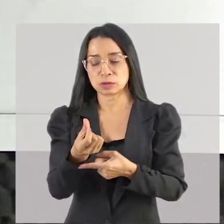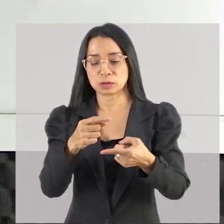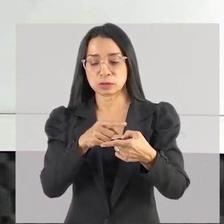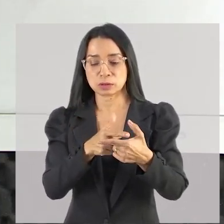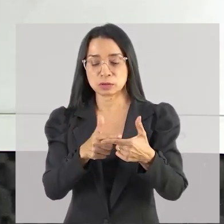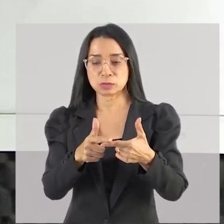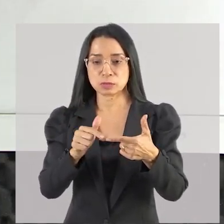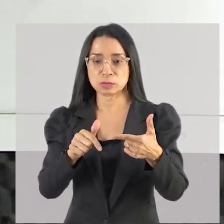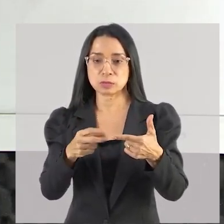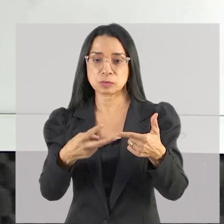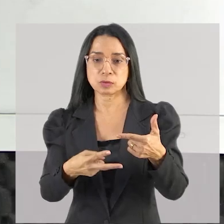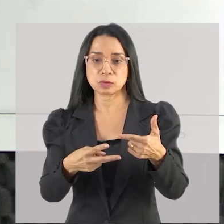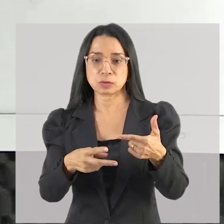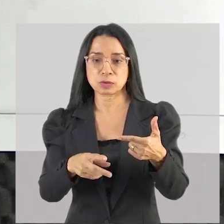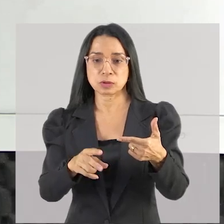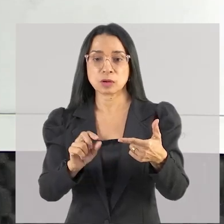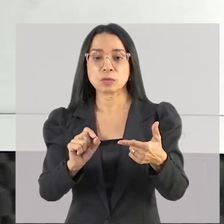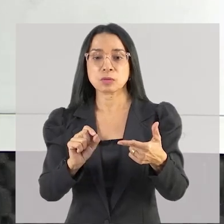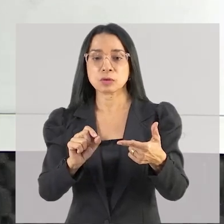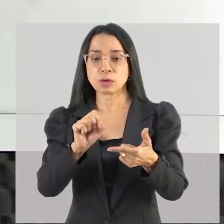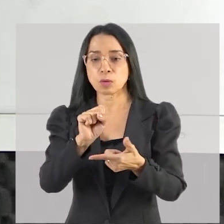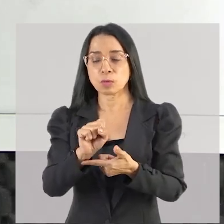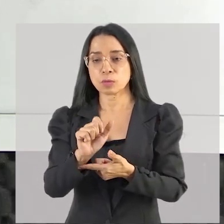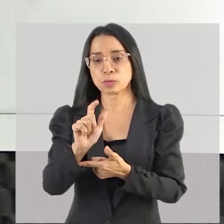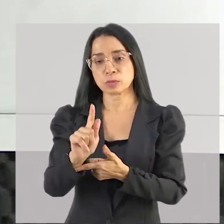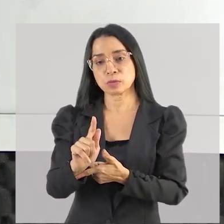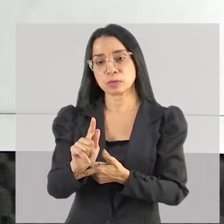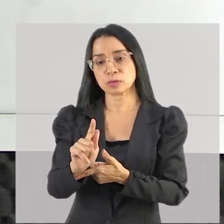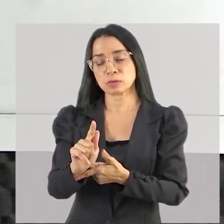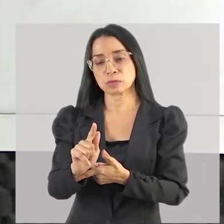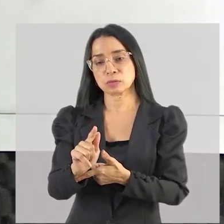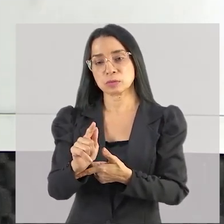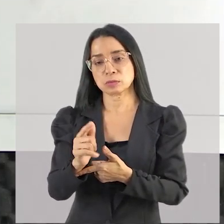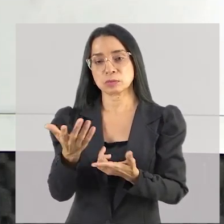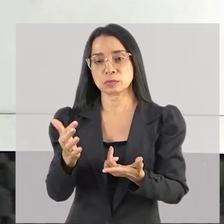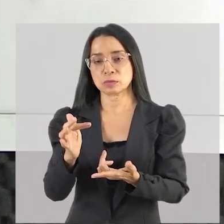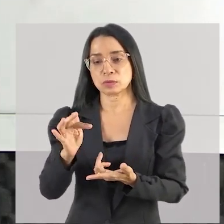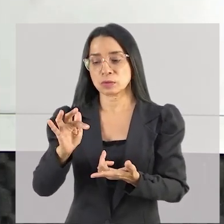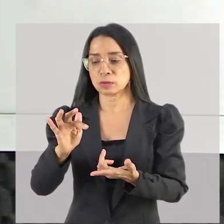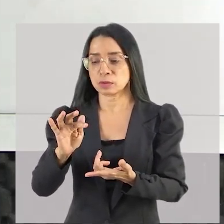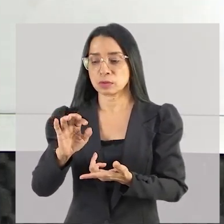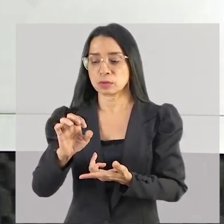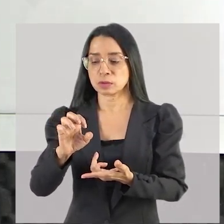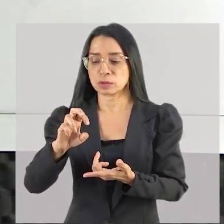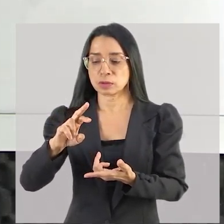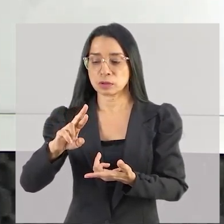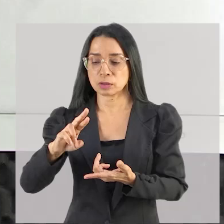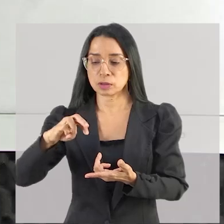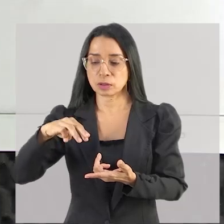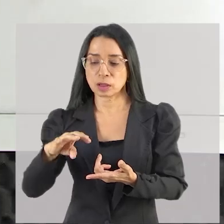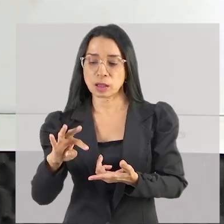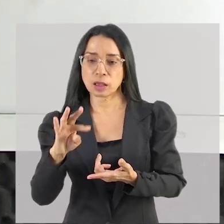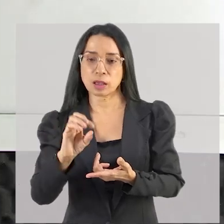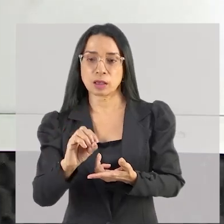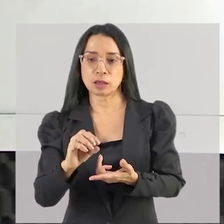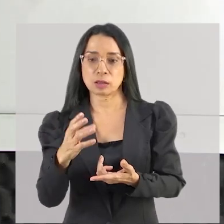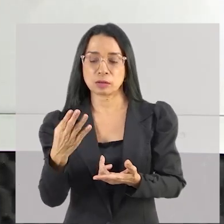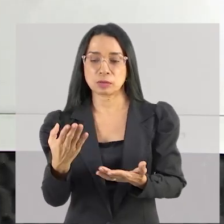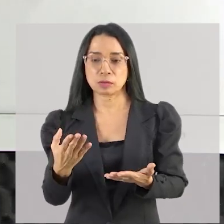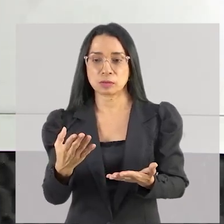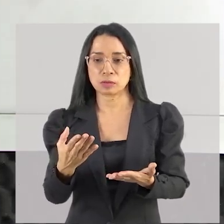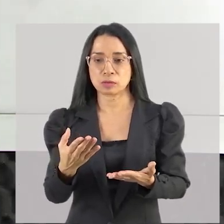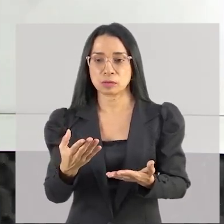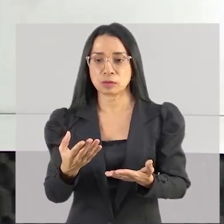vai dar exatamente o quê? 8 gramas de fermento biológico. Turma, bora utilizar essa informação. Como